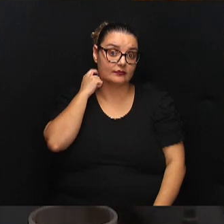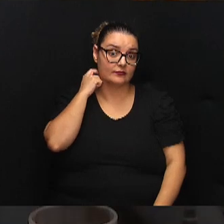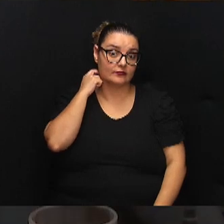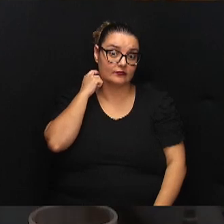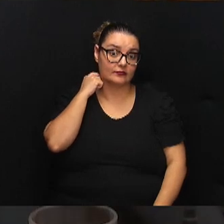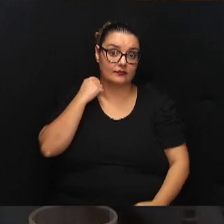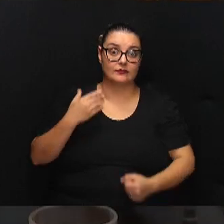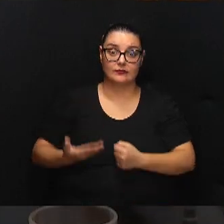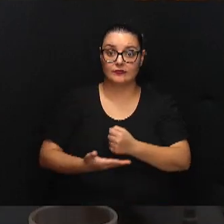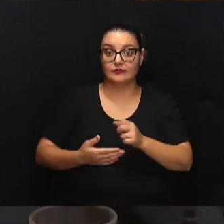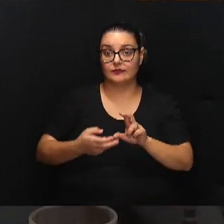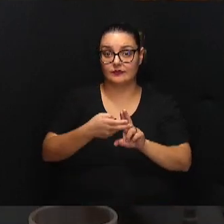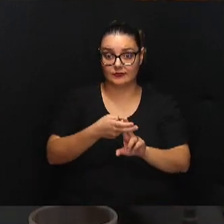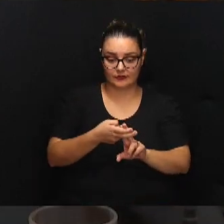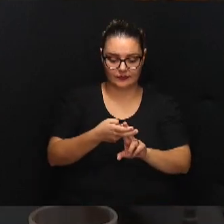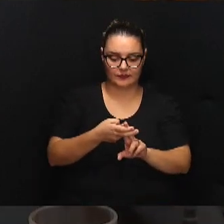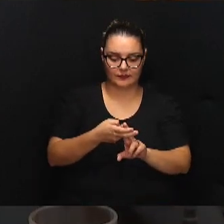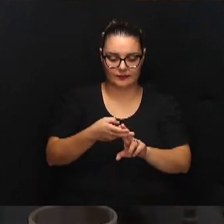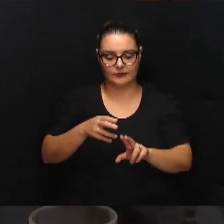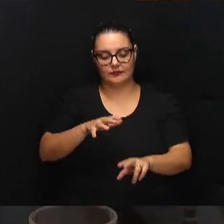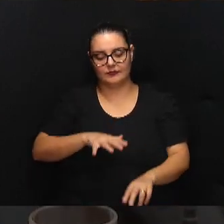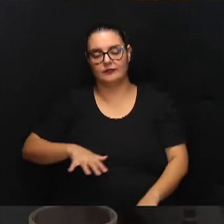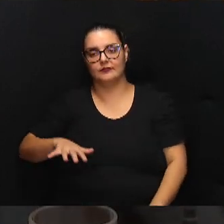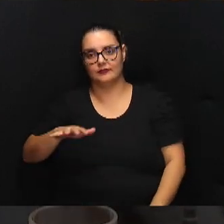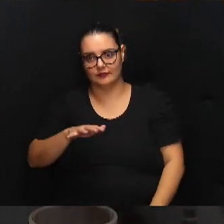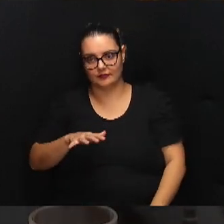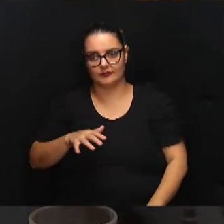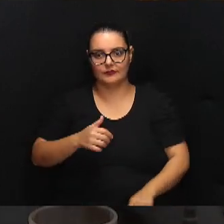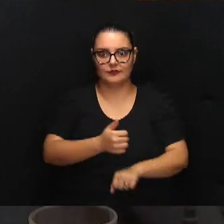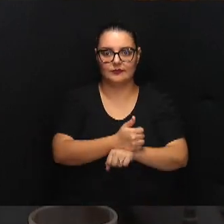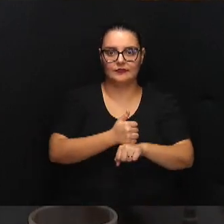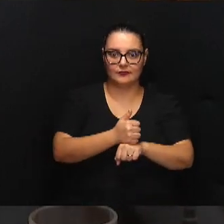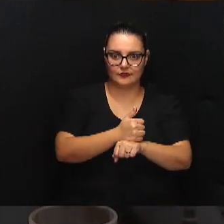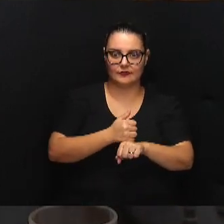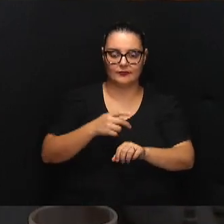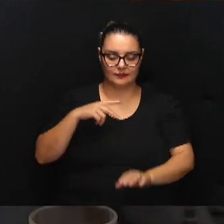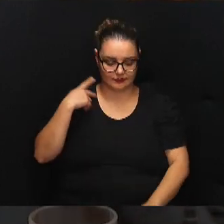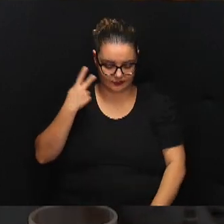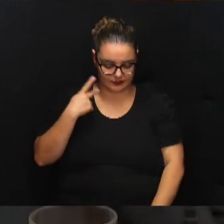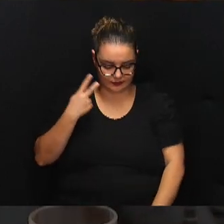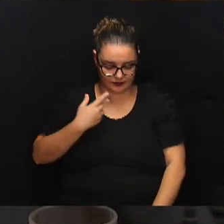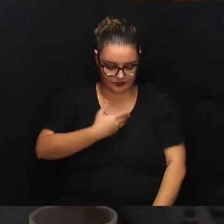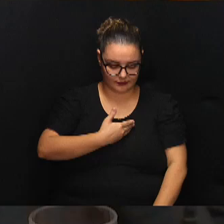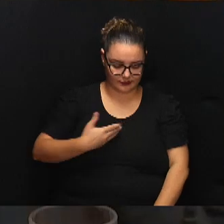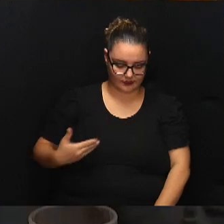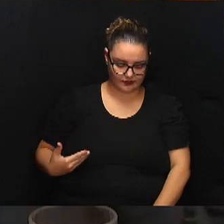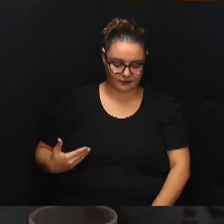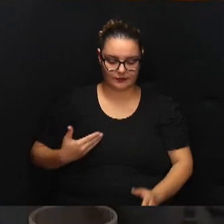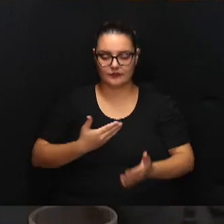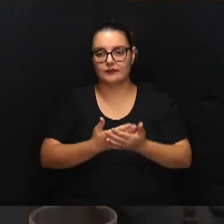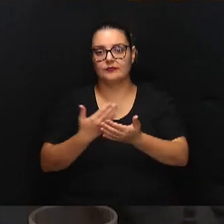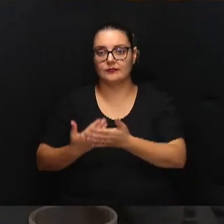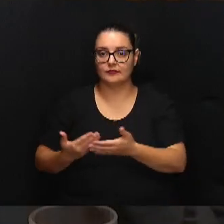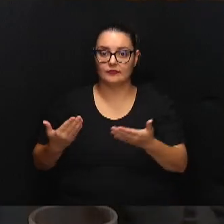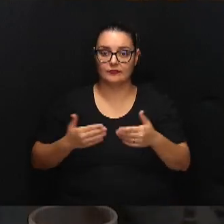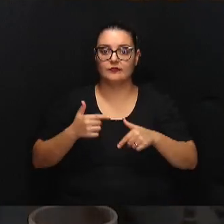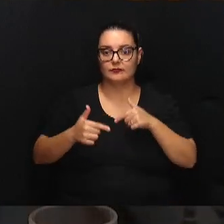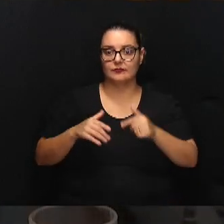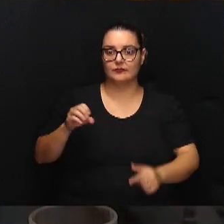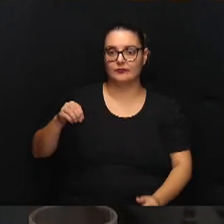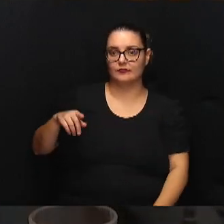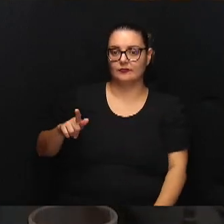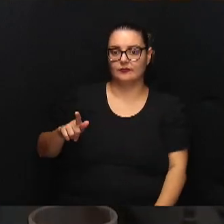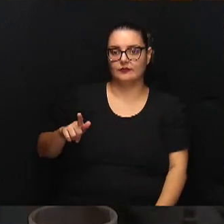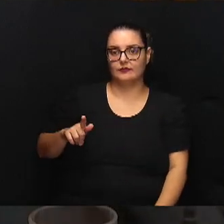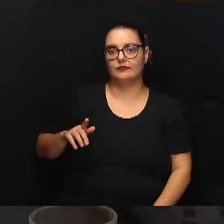pelo SUS, eu quis ir para essa parte, né, para essa carreira de políticas públicas, estudar. Hoje trabalho numa ONG que é